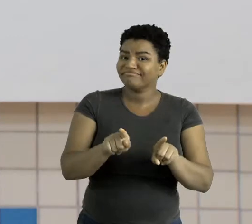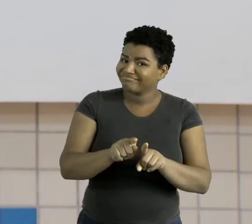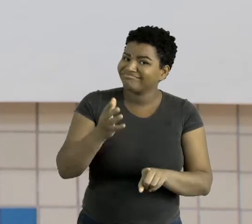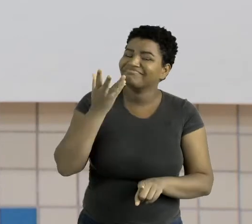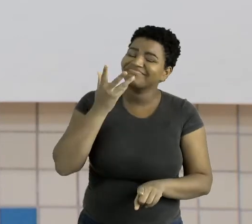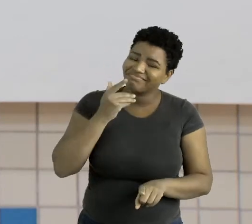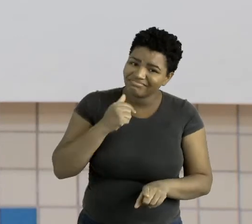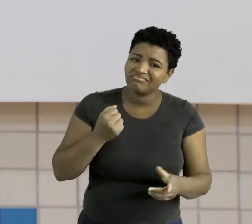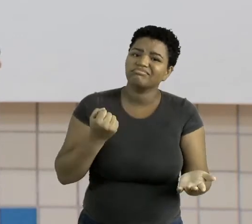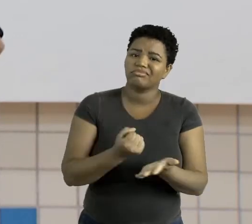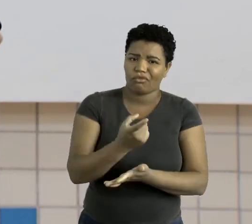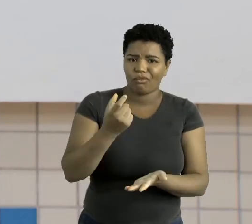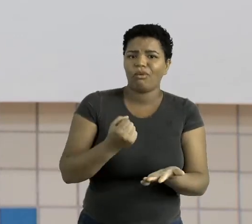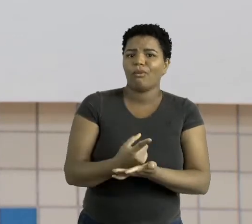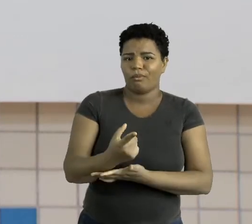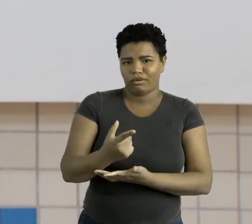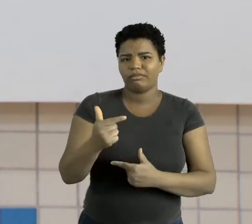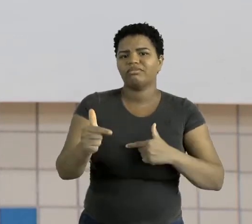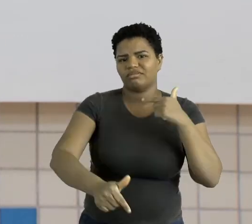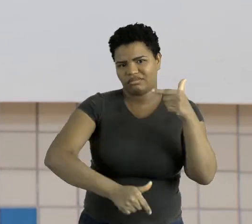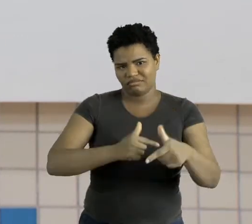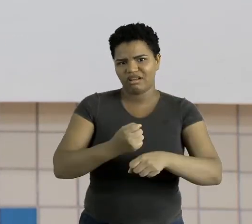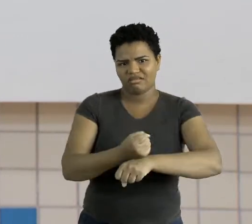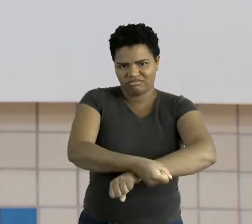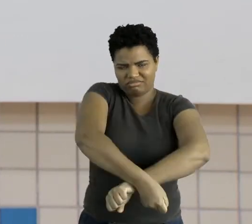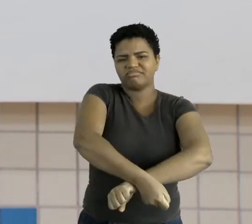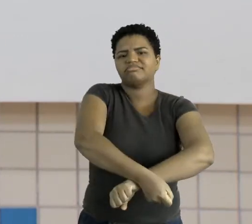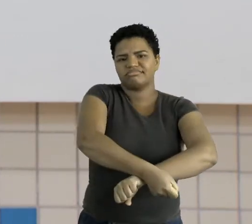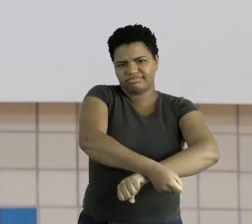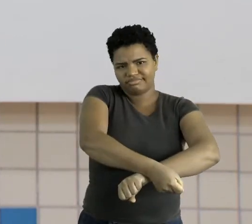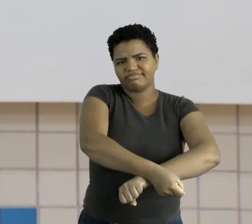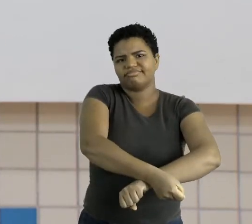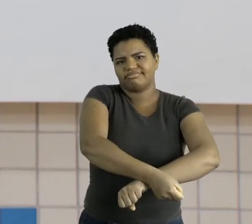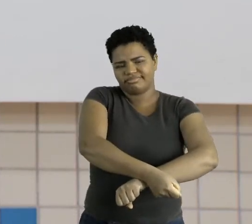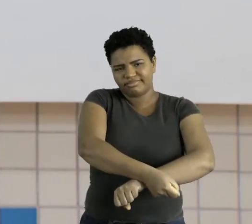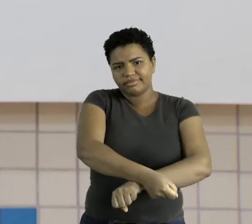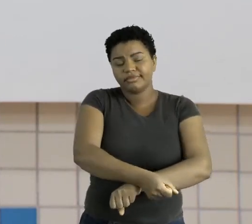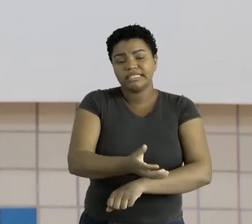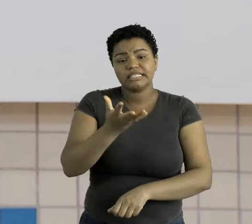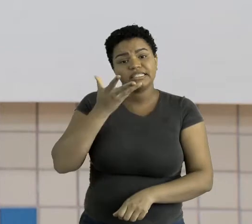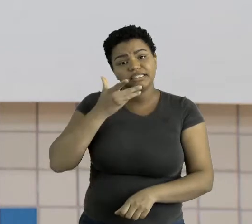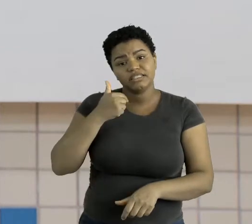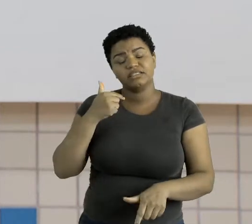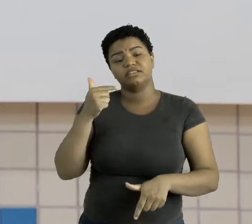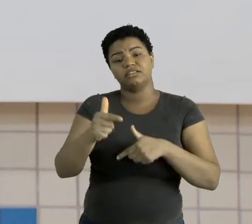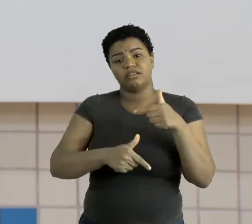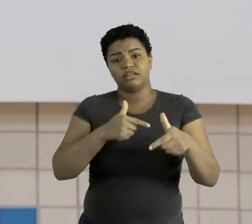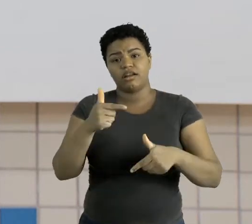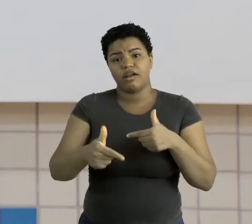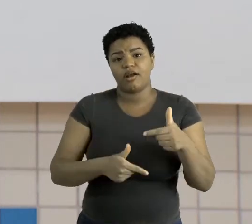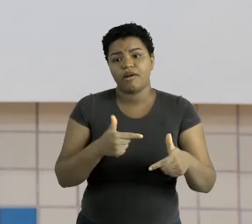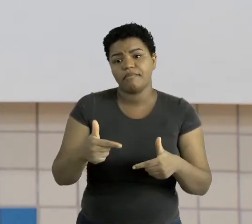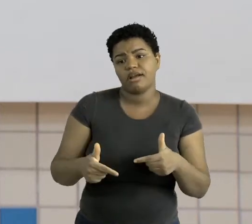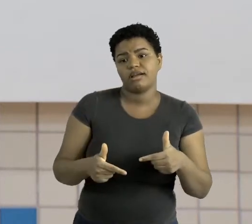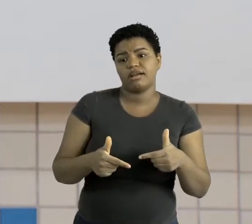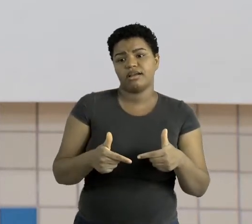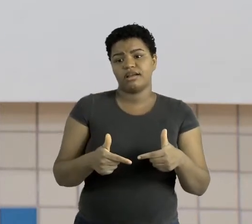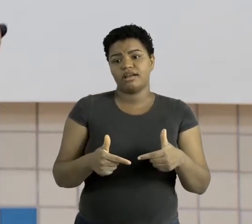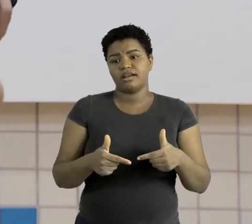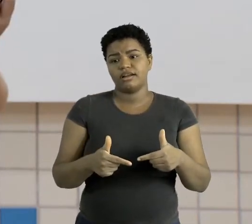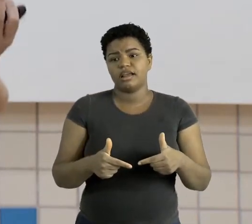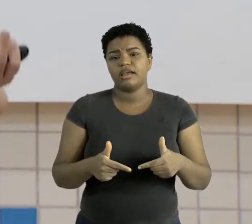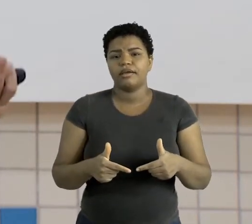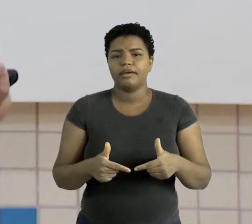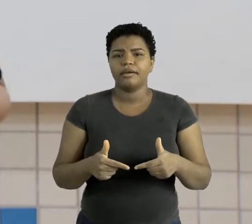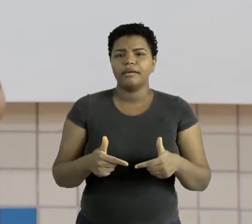eram compradas para serem escravizadas. Essas crianças, elas trabalhavam como babá, cuidando das outras crianças,